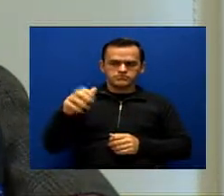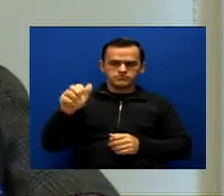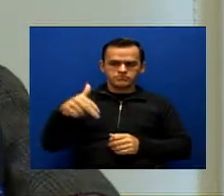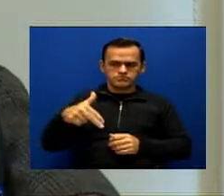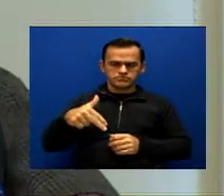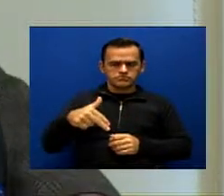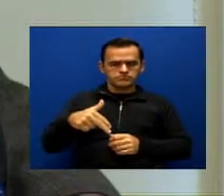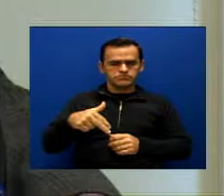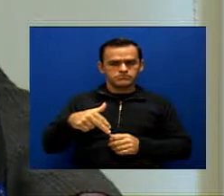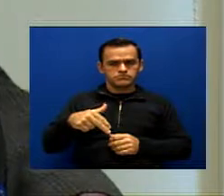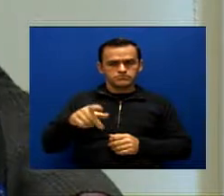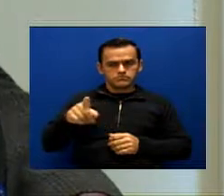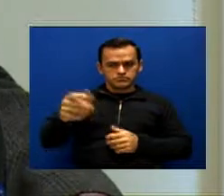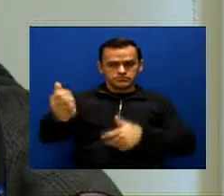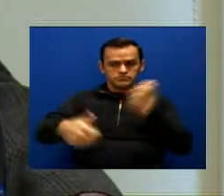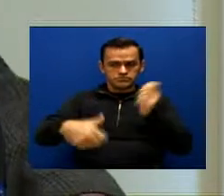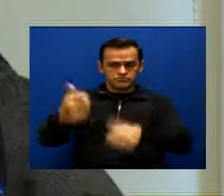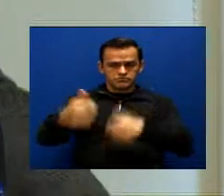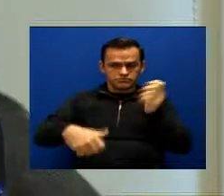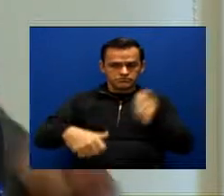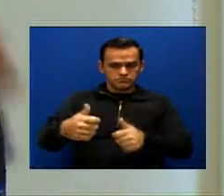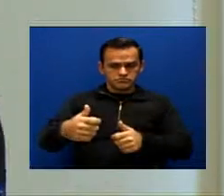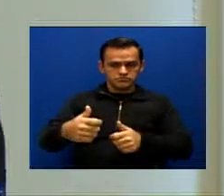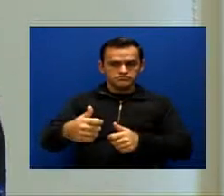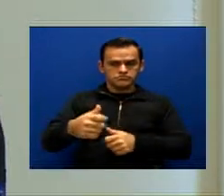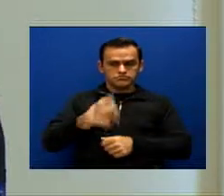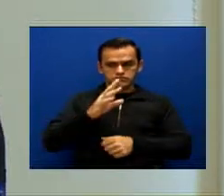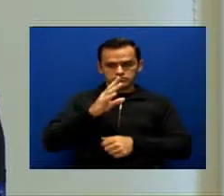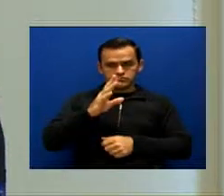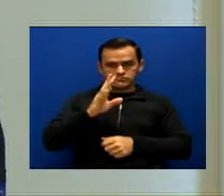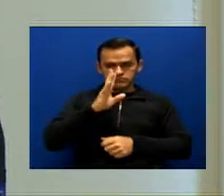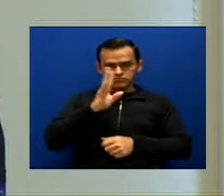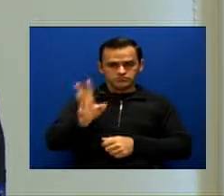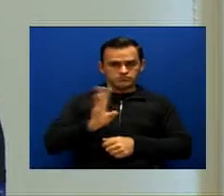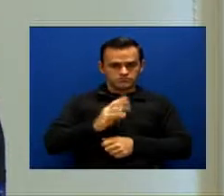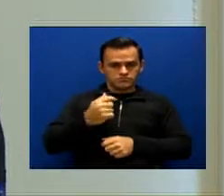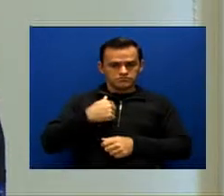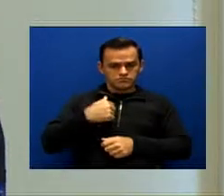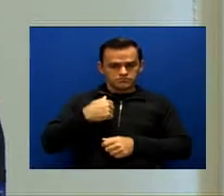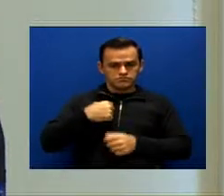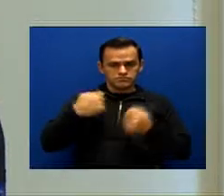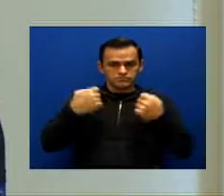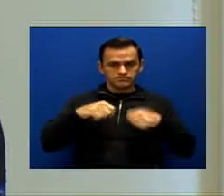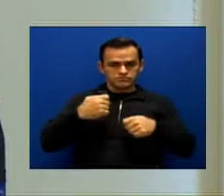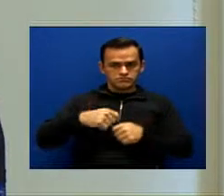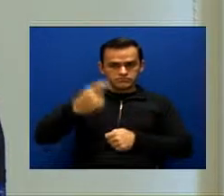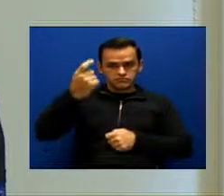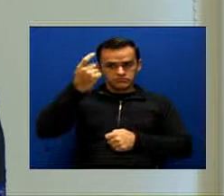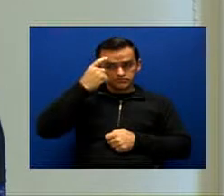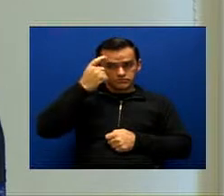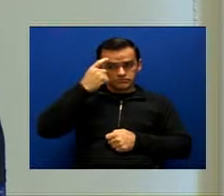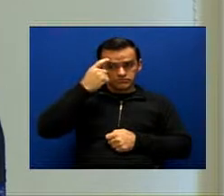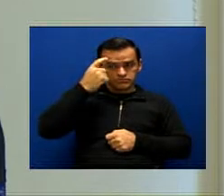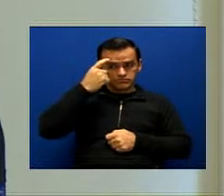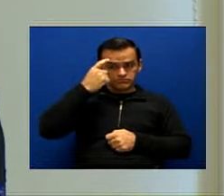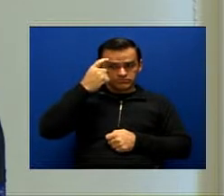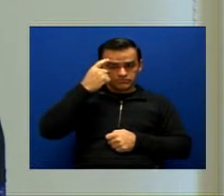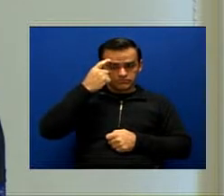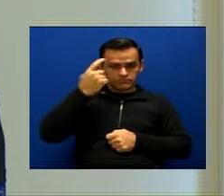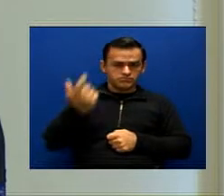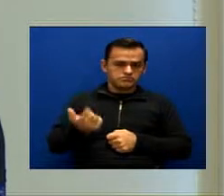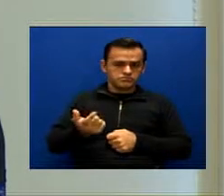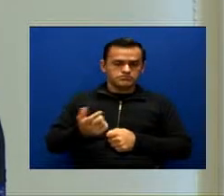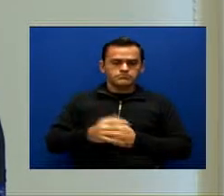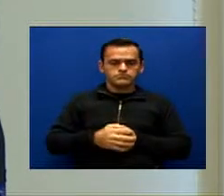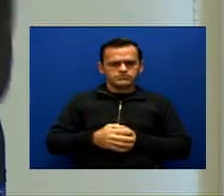se dirigiu especificamente a mim, dizendo que eu devo ter senso de autocrítica e que eu não sei a